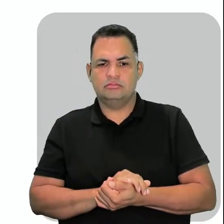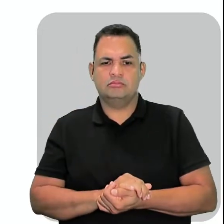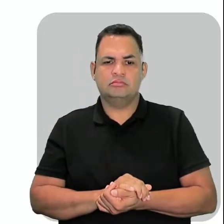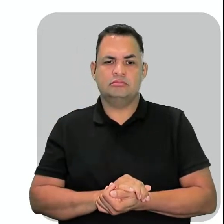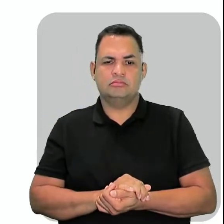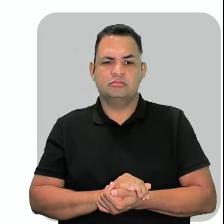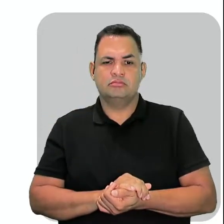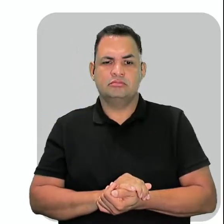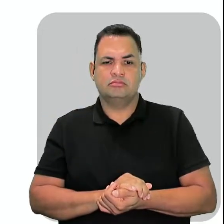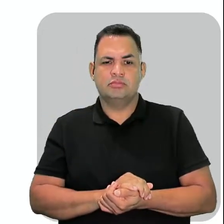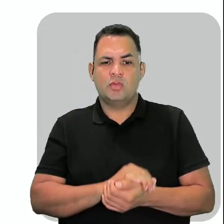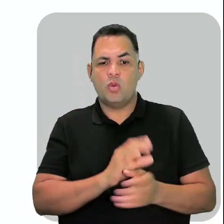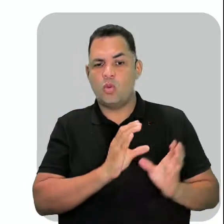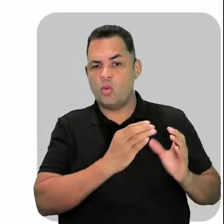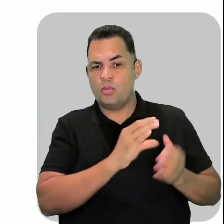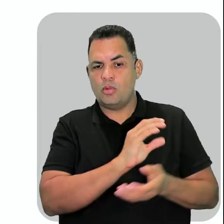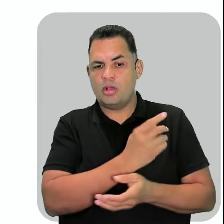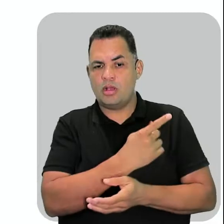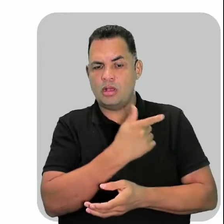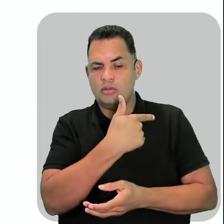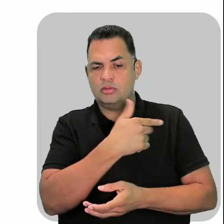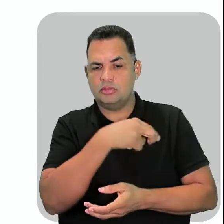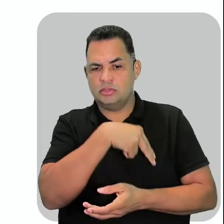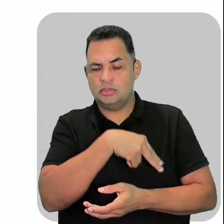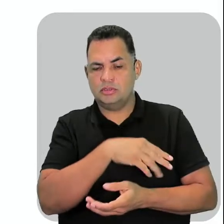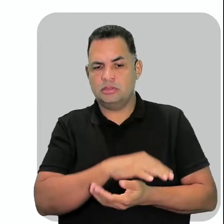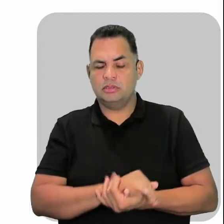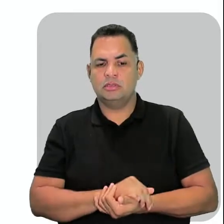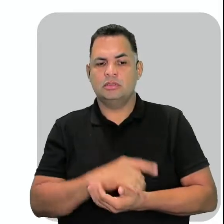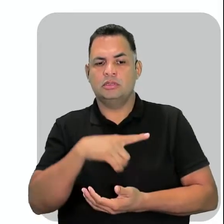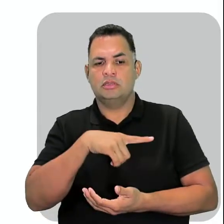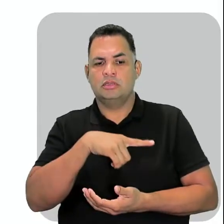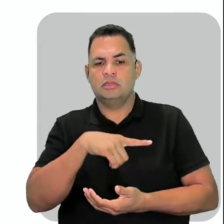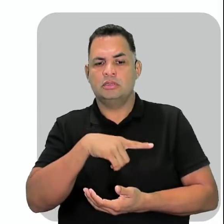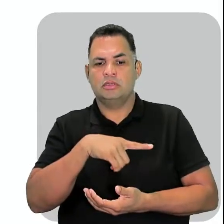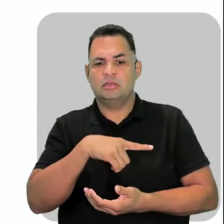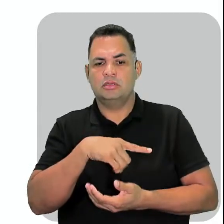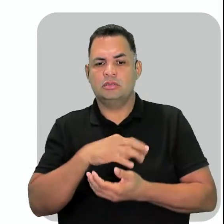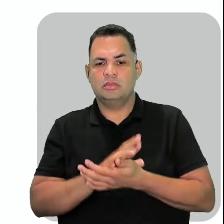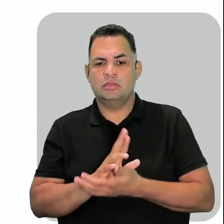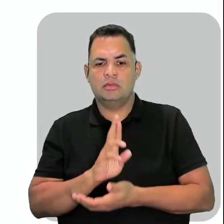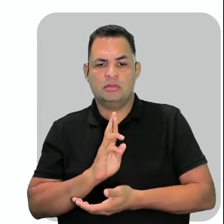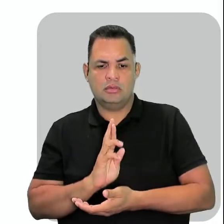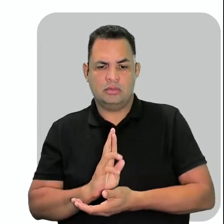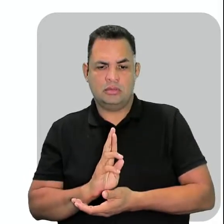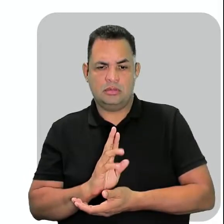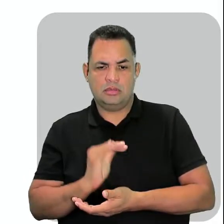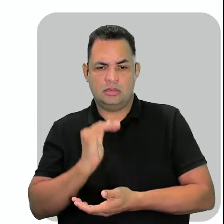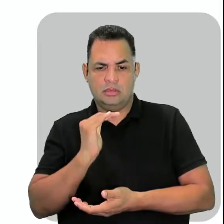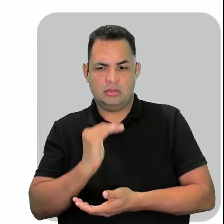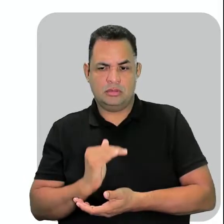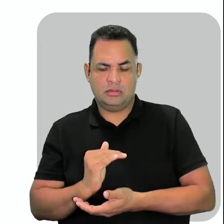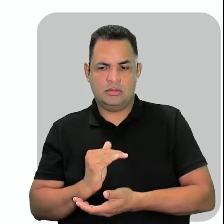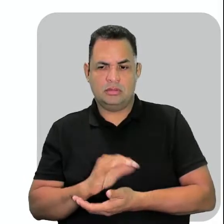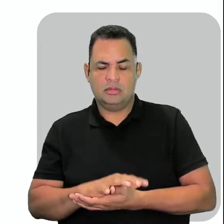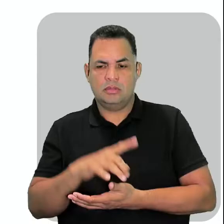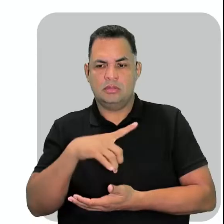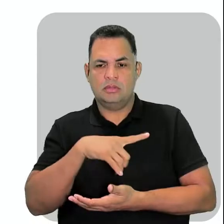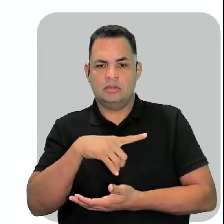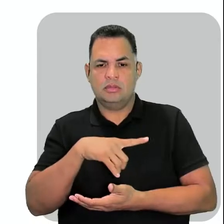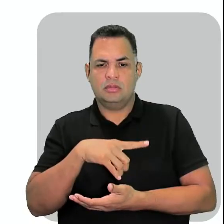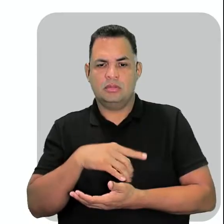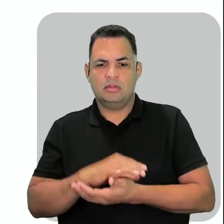grupo amino aqui. Aqui embaixo, pessoal, nós temos o radical R, que nesse caso aqui é